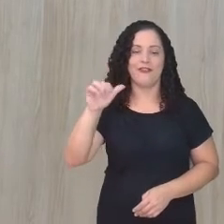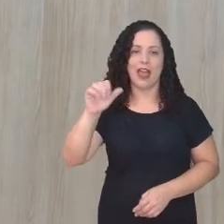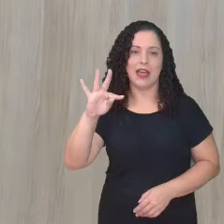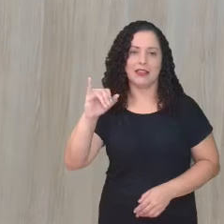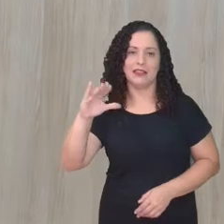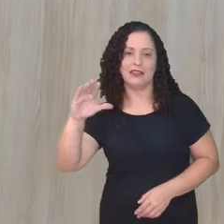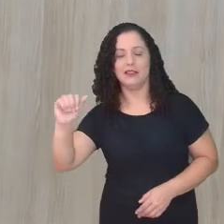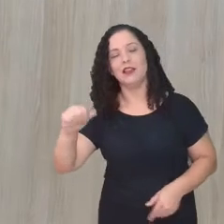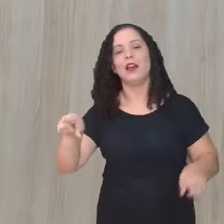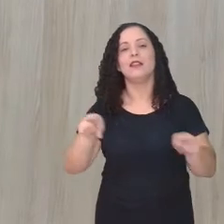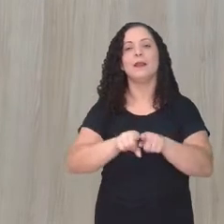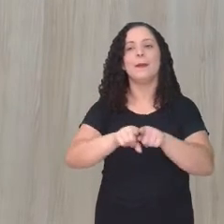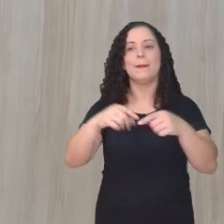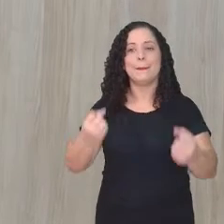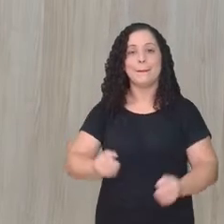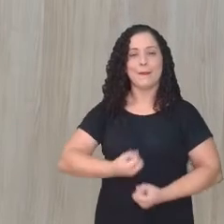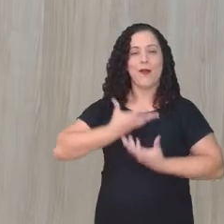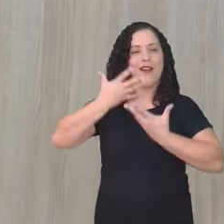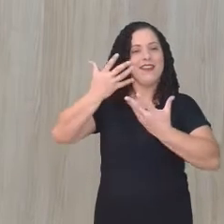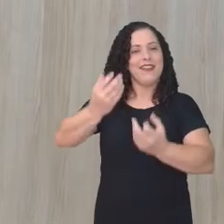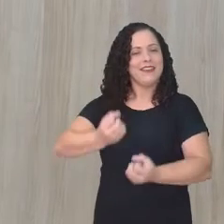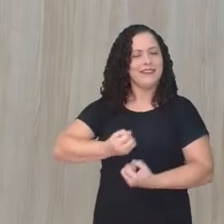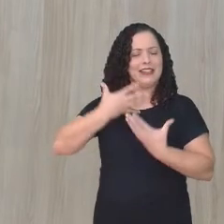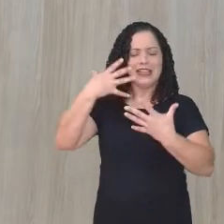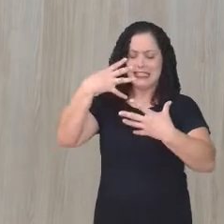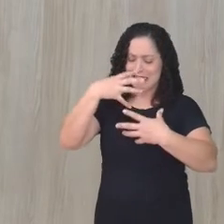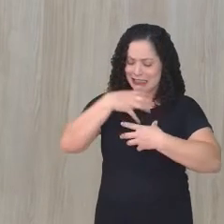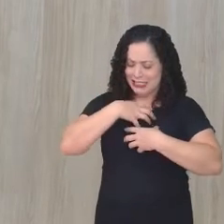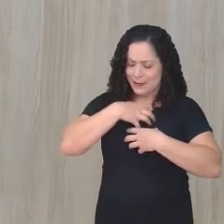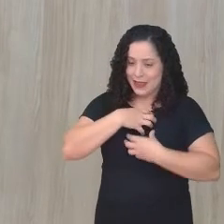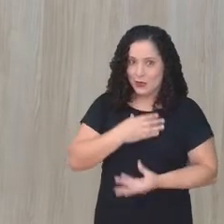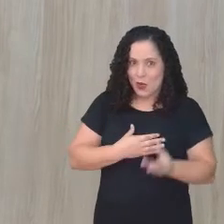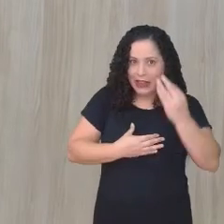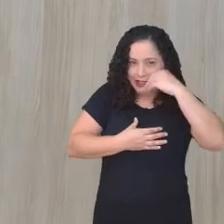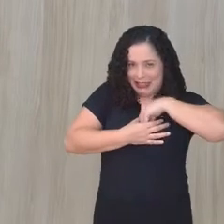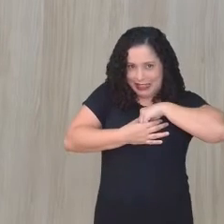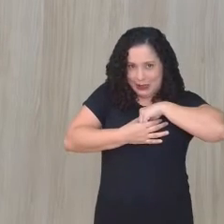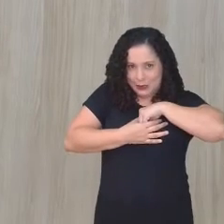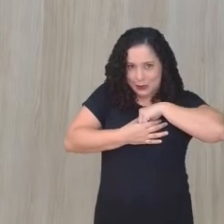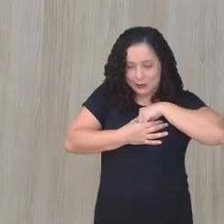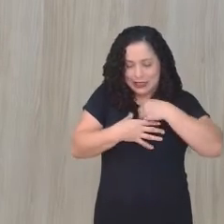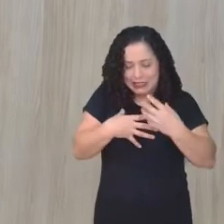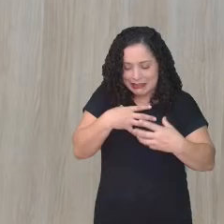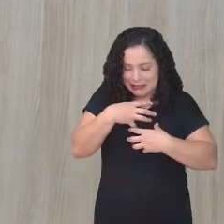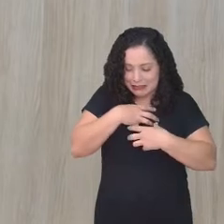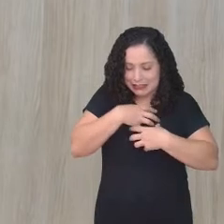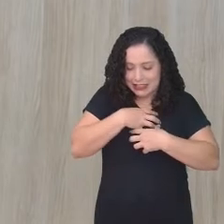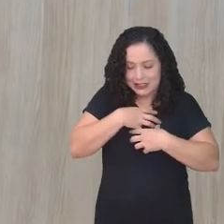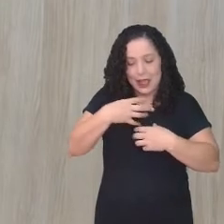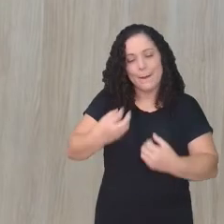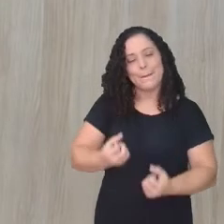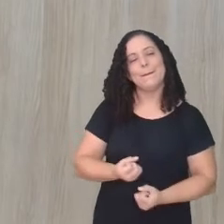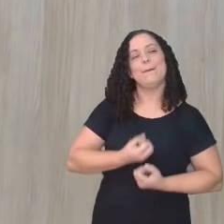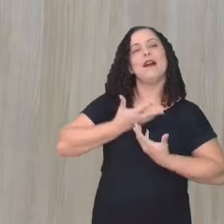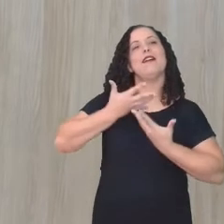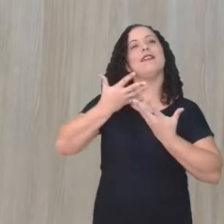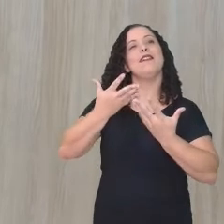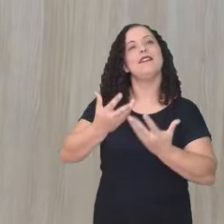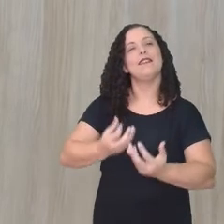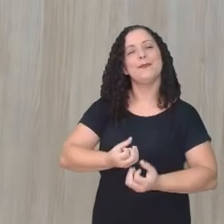poética, quando você revela seu sentimento através, não é, de uma poesia. Às vezes você fala,